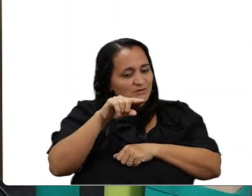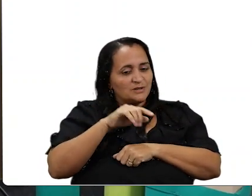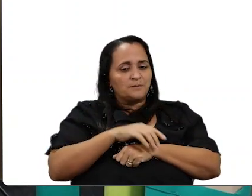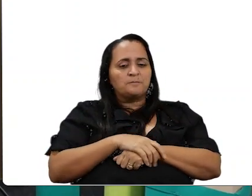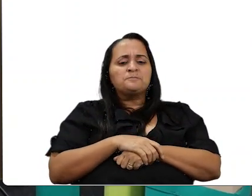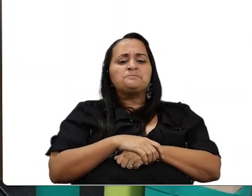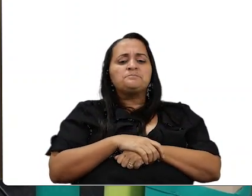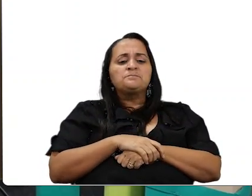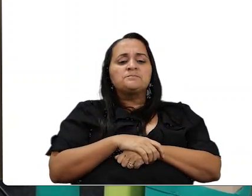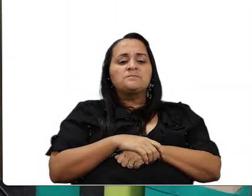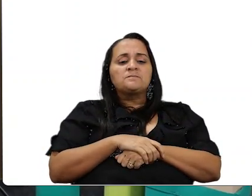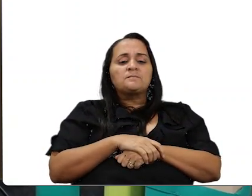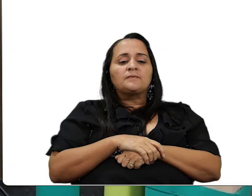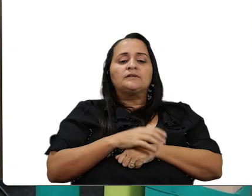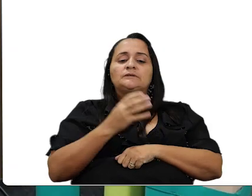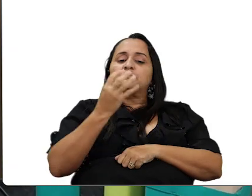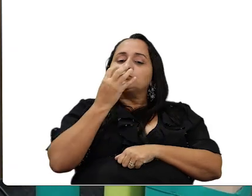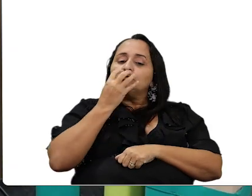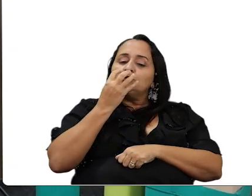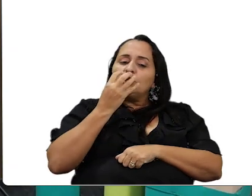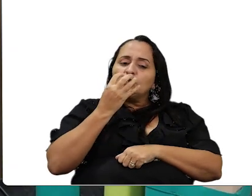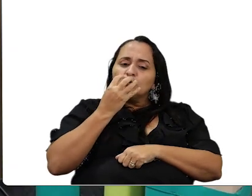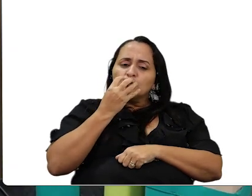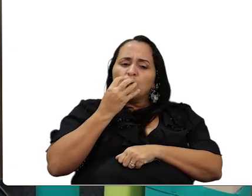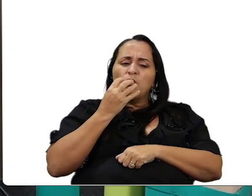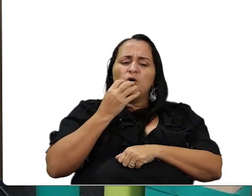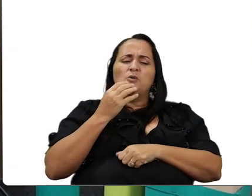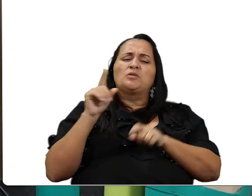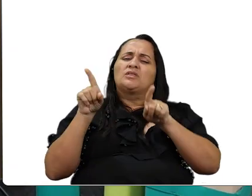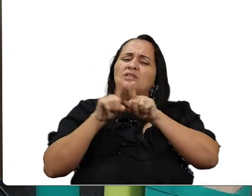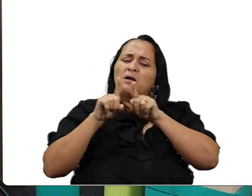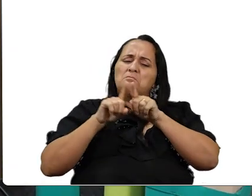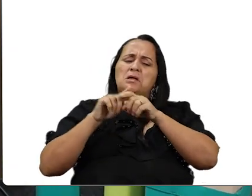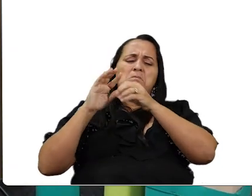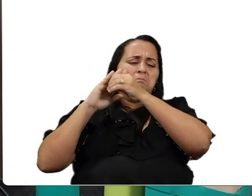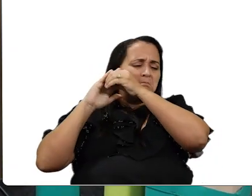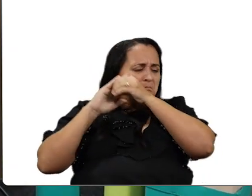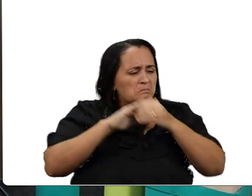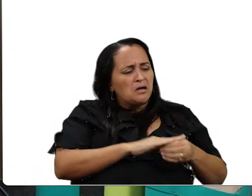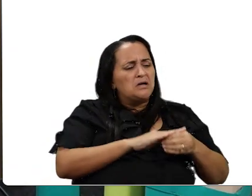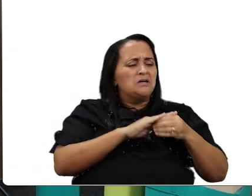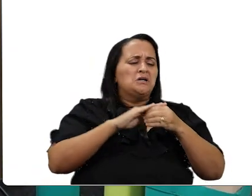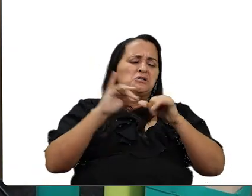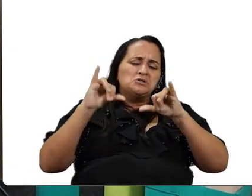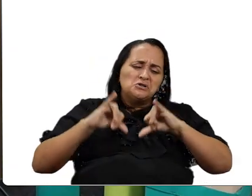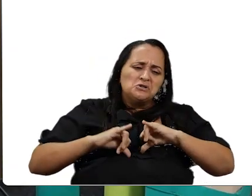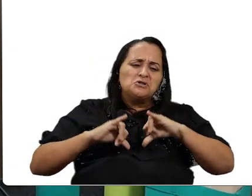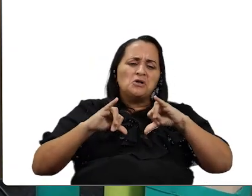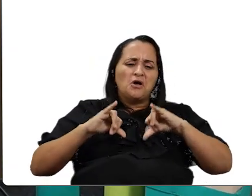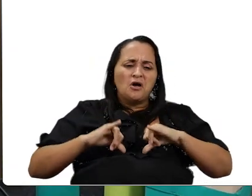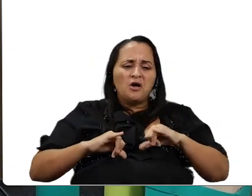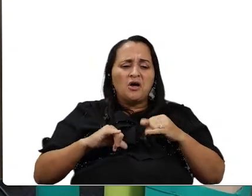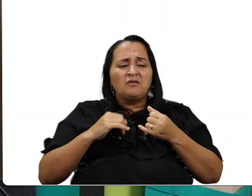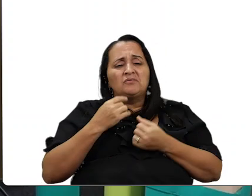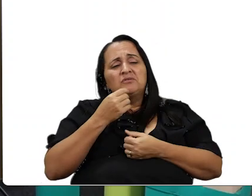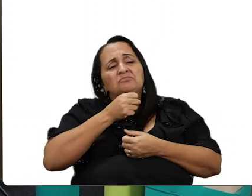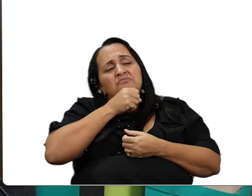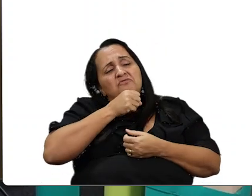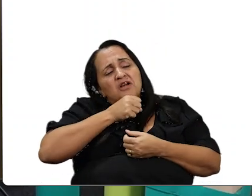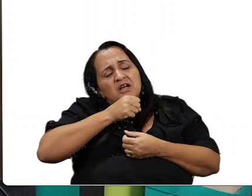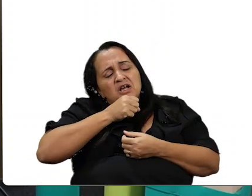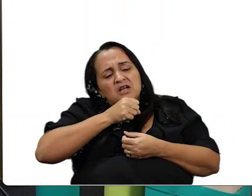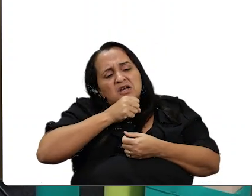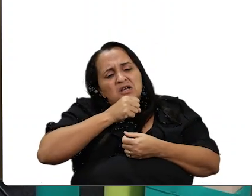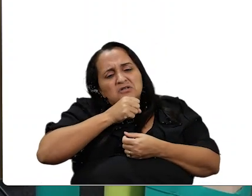né? O cachorro, ele era explorado também pelo seu dono, só que como ele já estava tão velho,